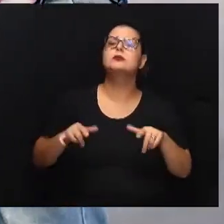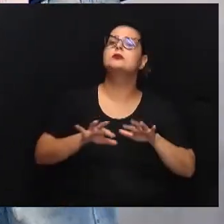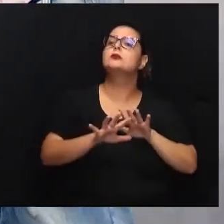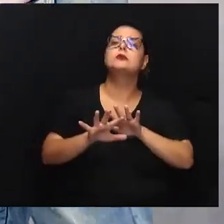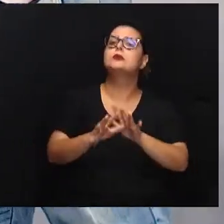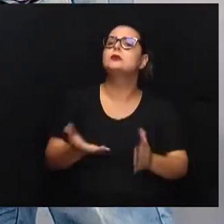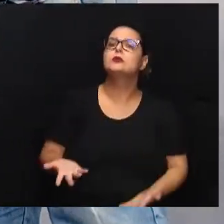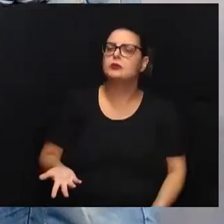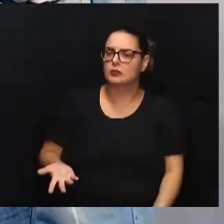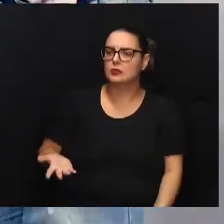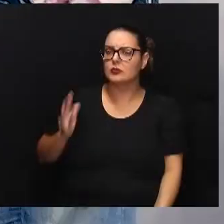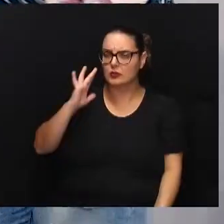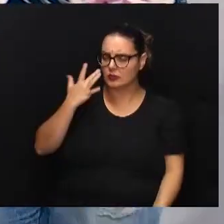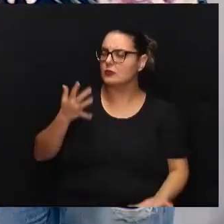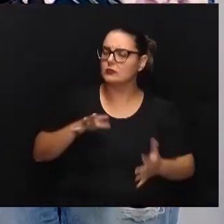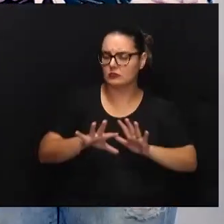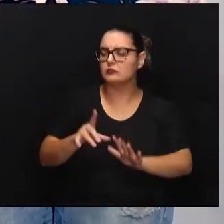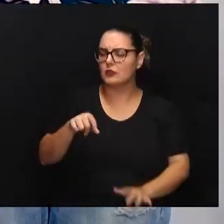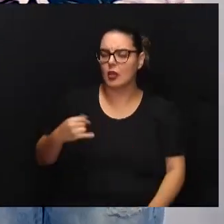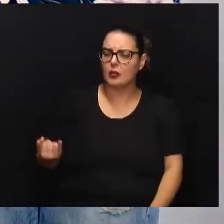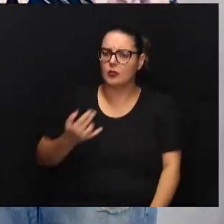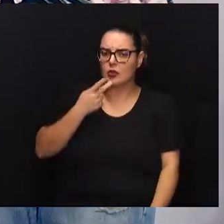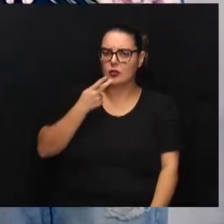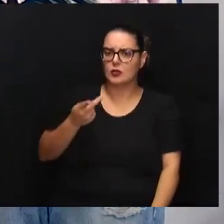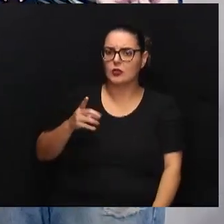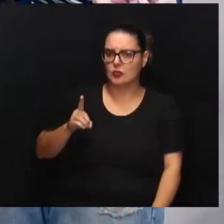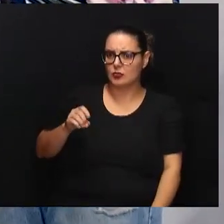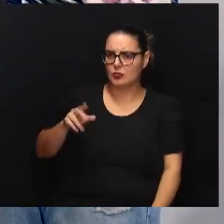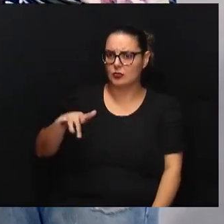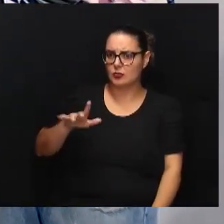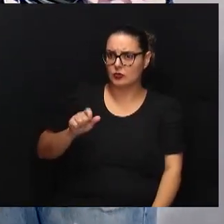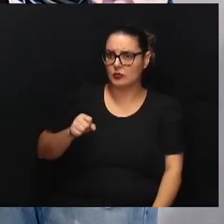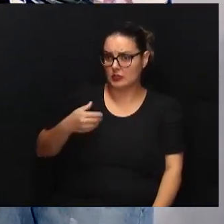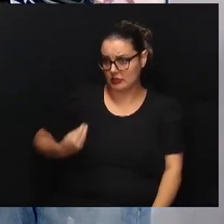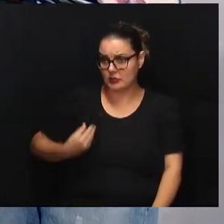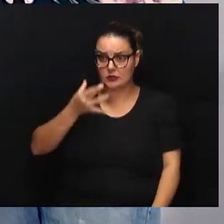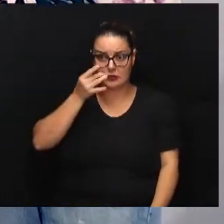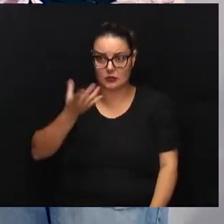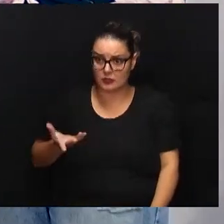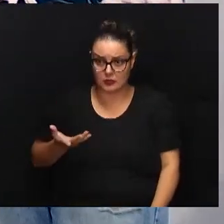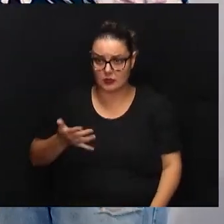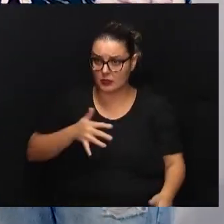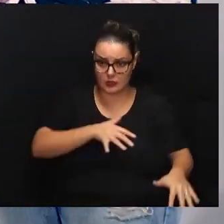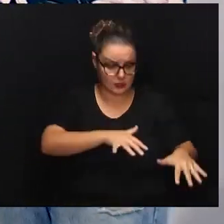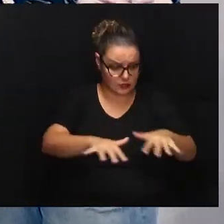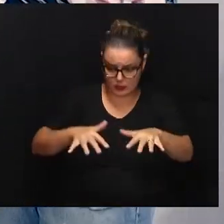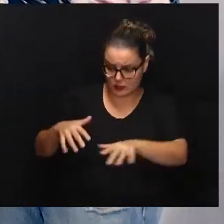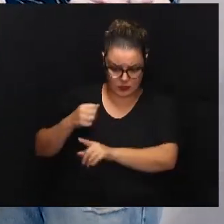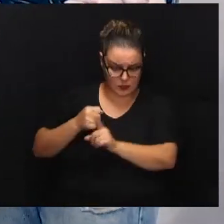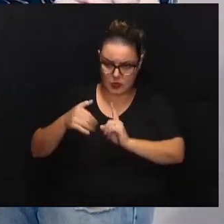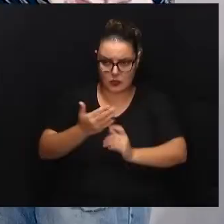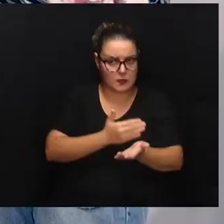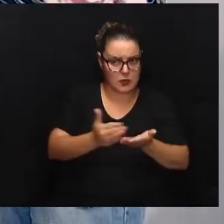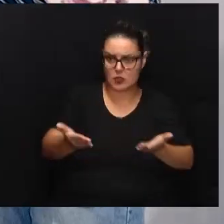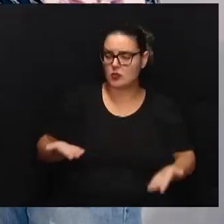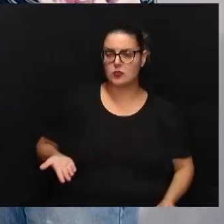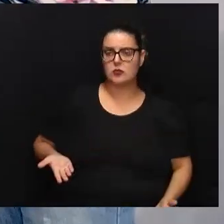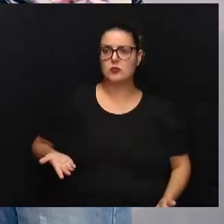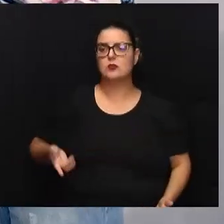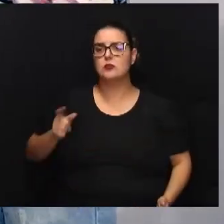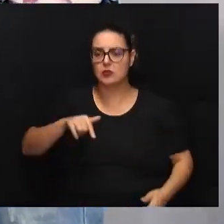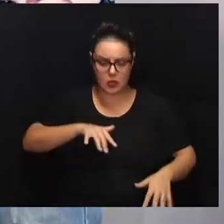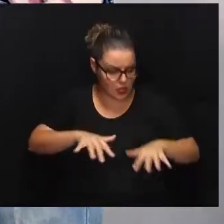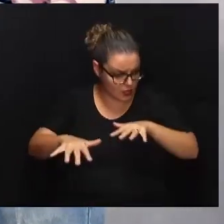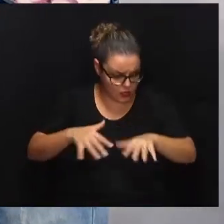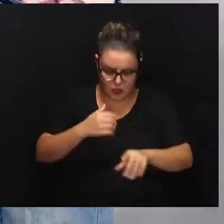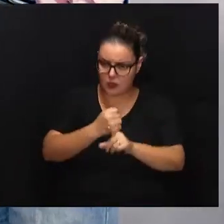falar, Douglas está aqui, que não me deixa mentir, que veio dos movimentos sociais. E são os movimentos sociais que não podem arredar o